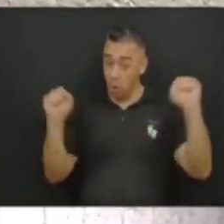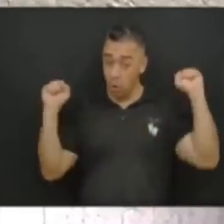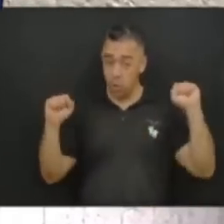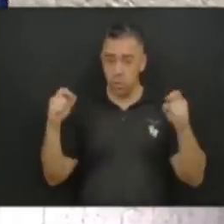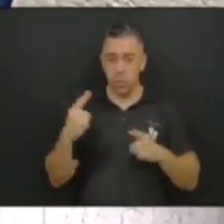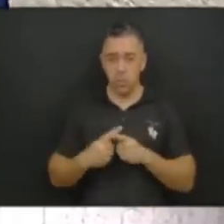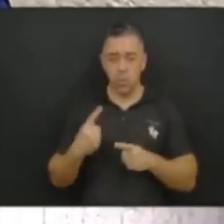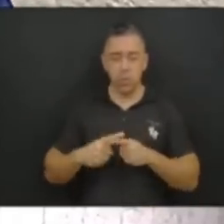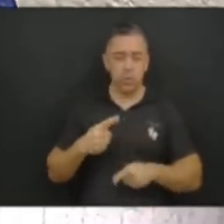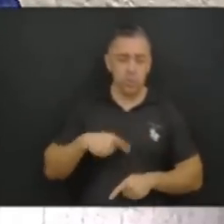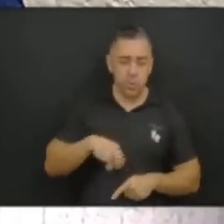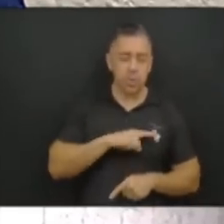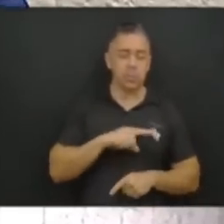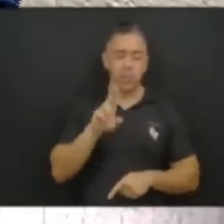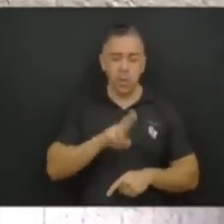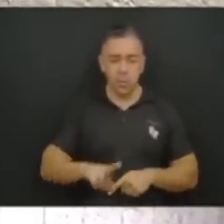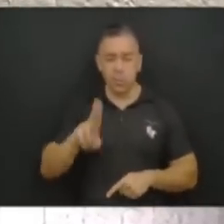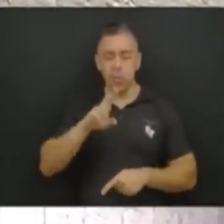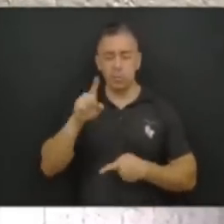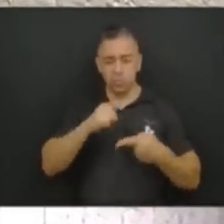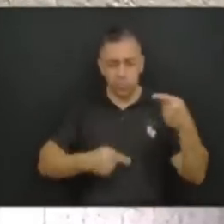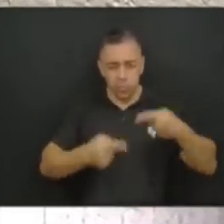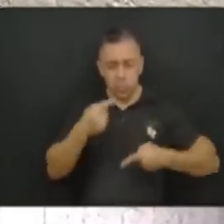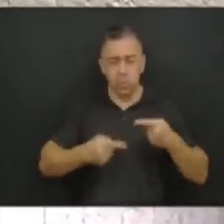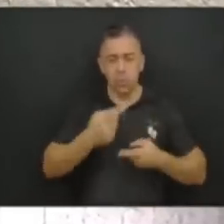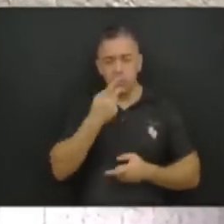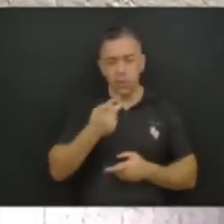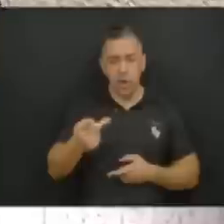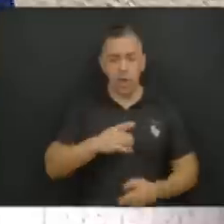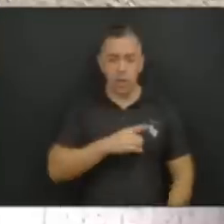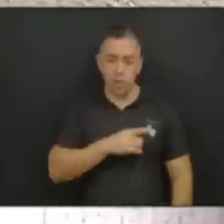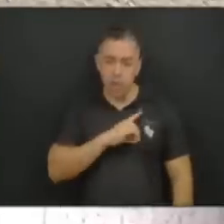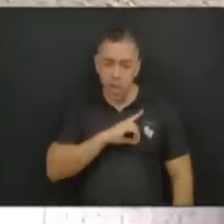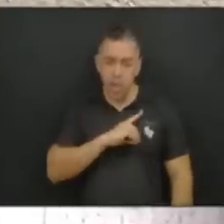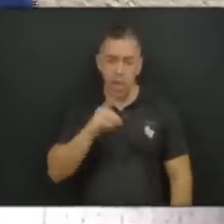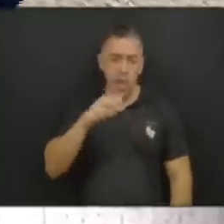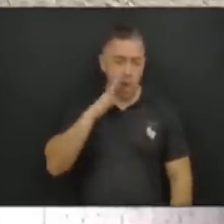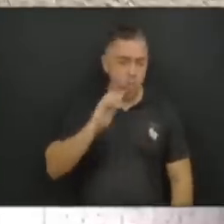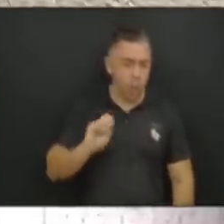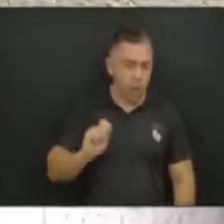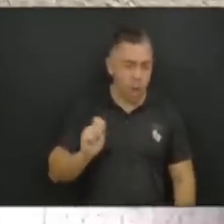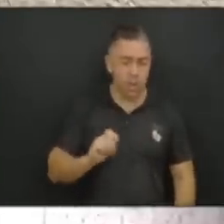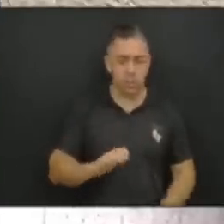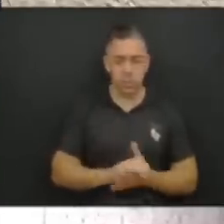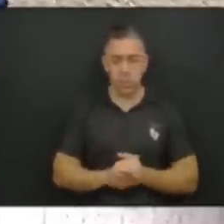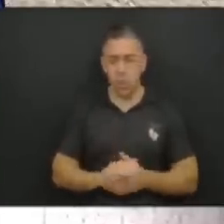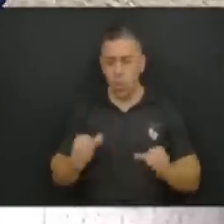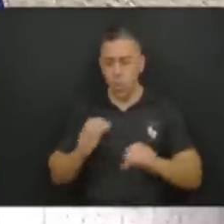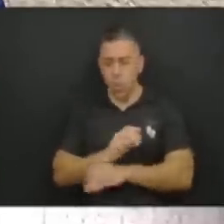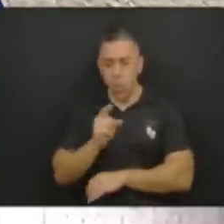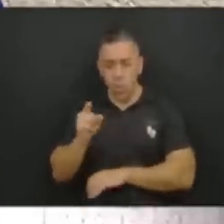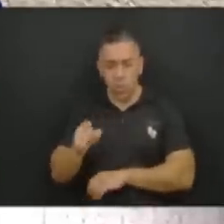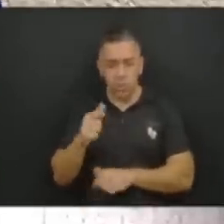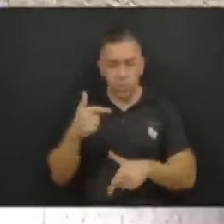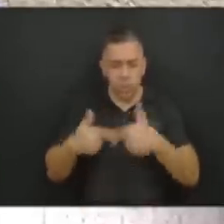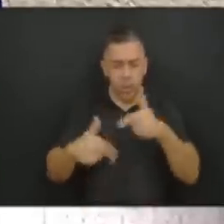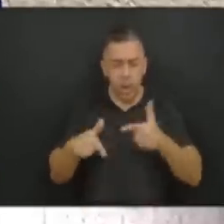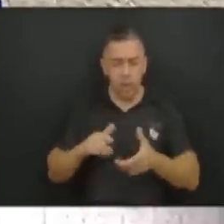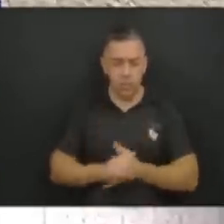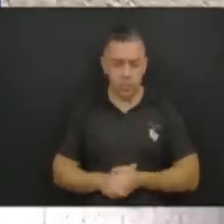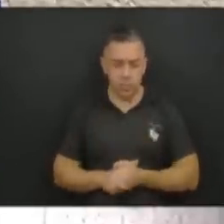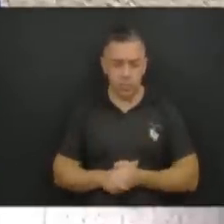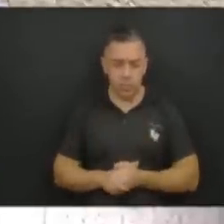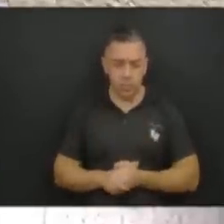de ver que nós temos que usar a força política para dizer para o delegado delegado de Araucária cumpra o seu dever cabra